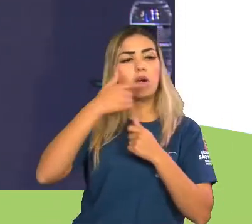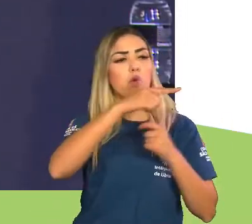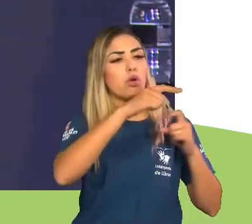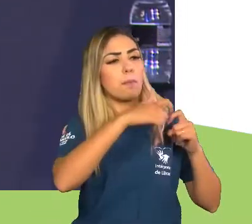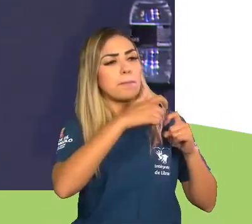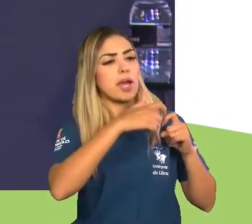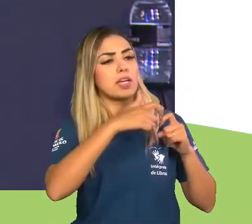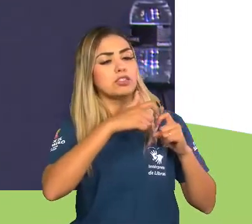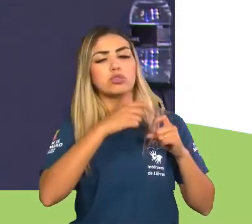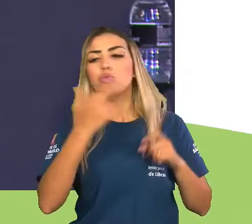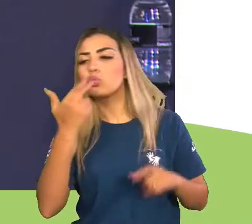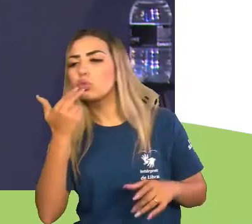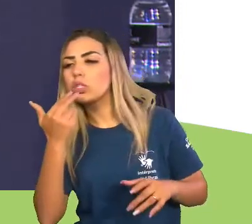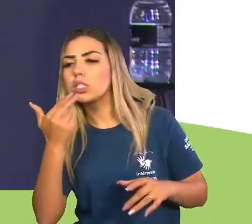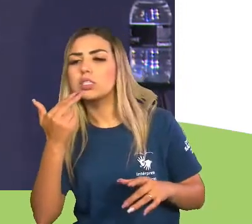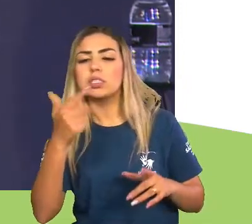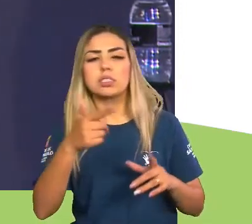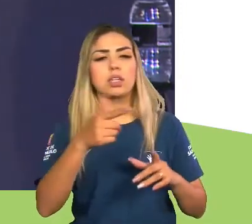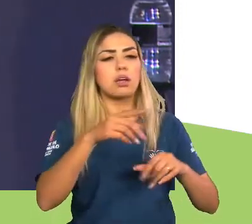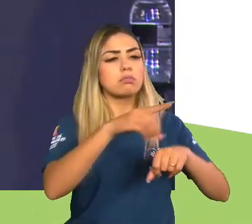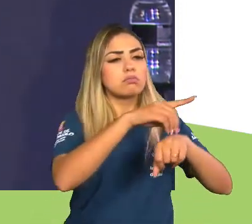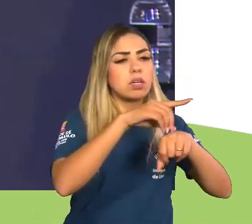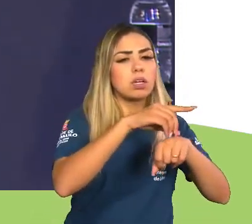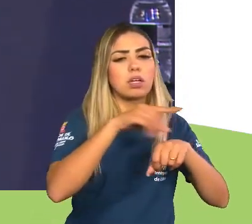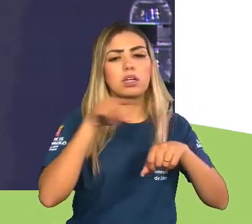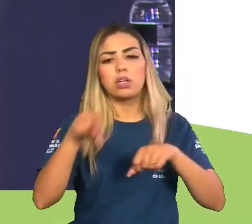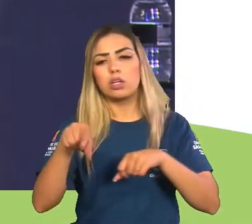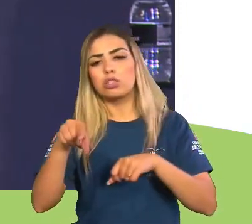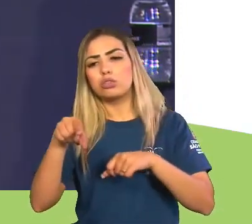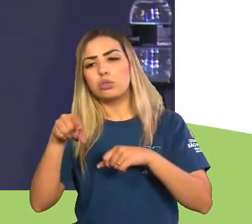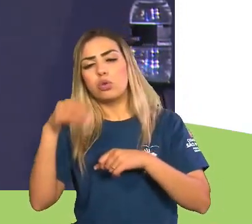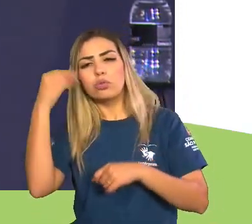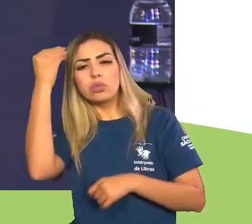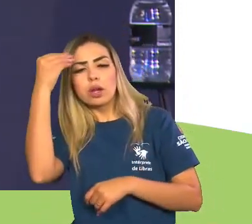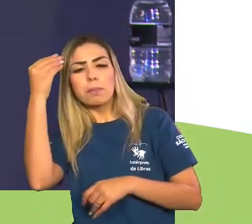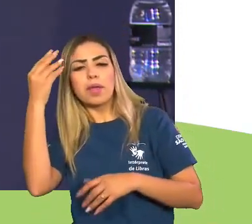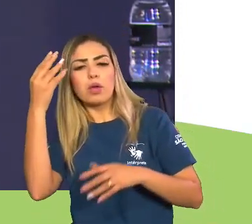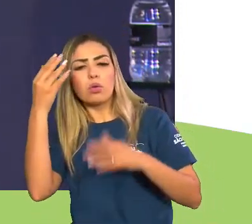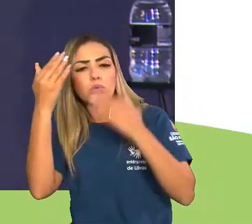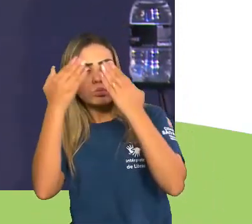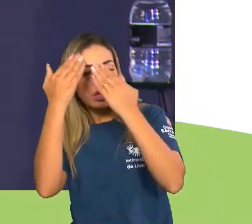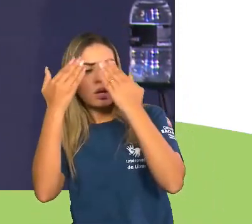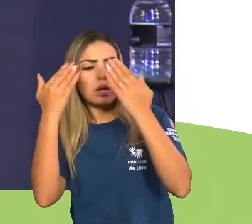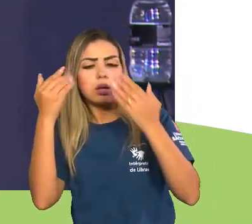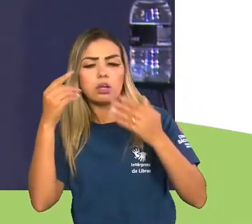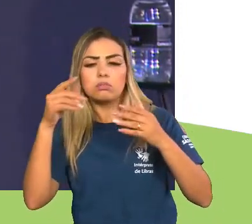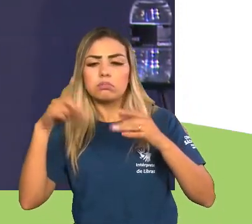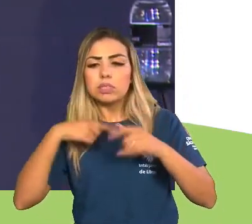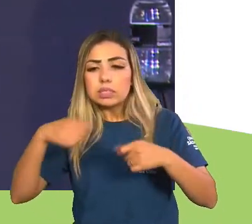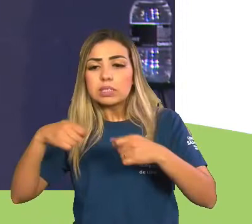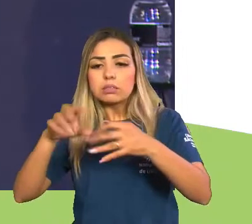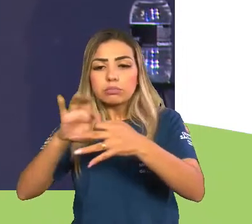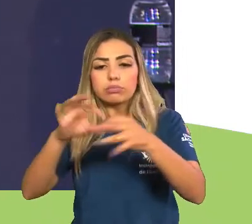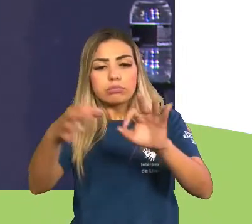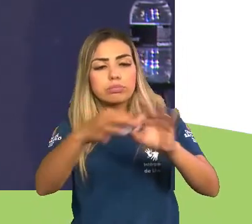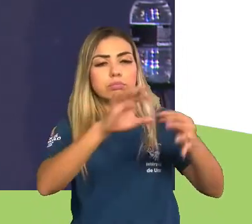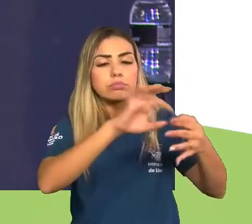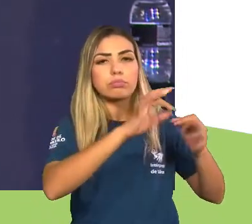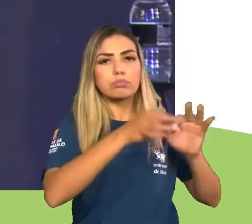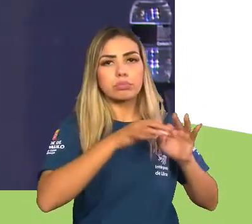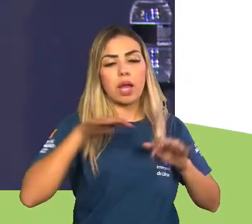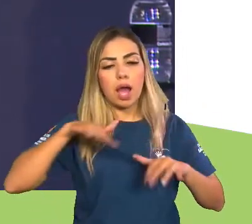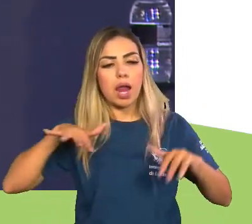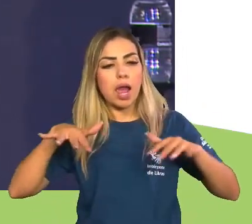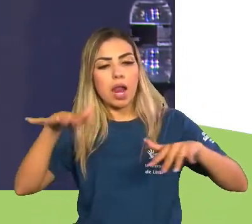do nutricionista, que tem que saber do terapeuta, entendeu? Essa conexão aqui é complicada, tem que se evoluir.